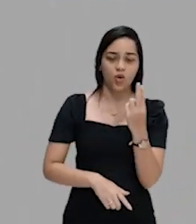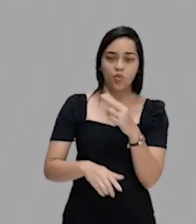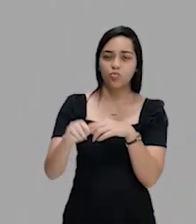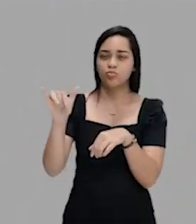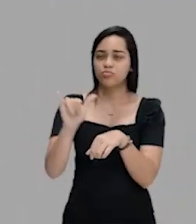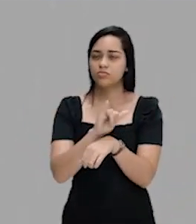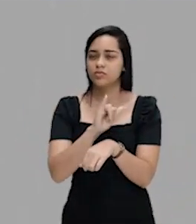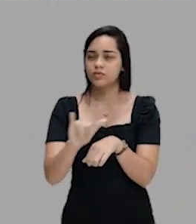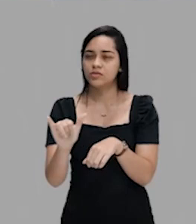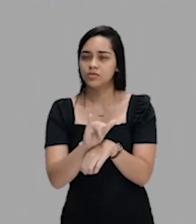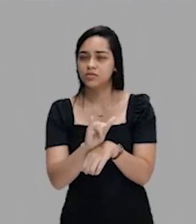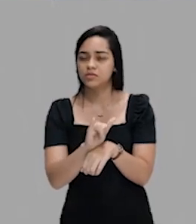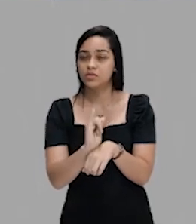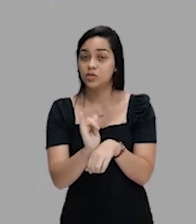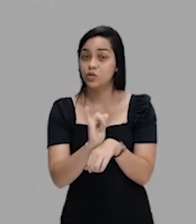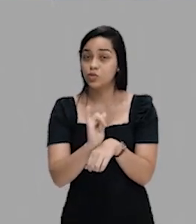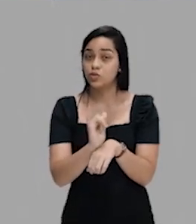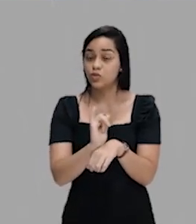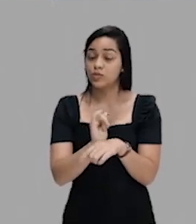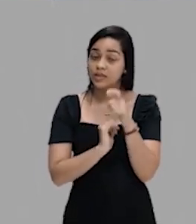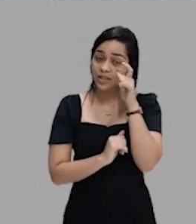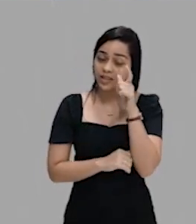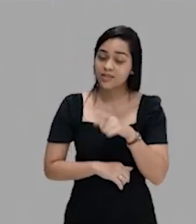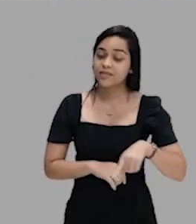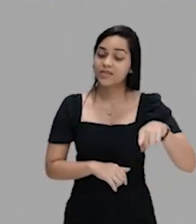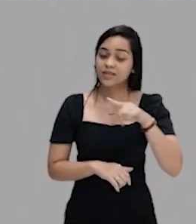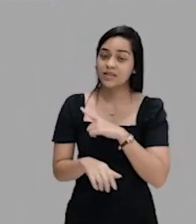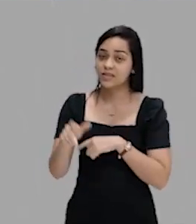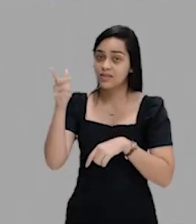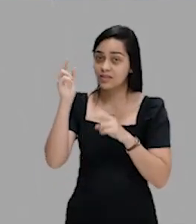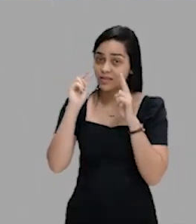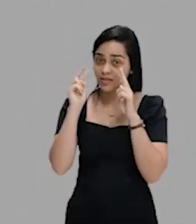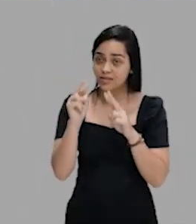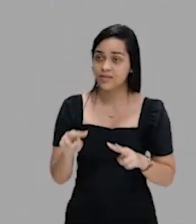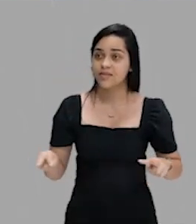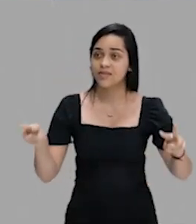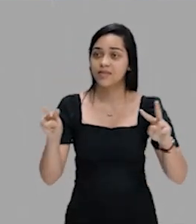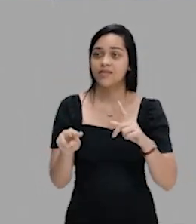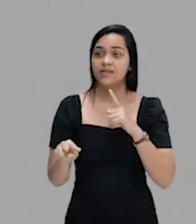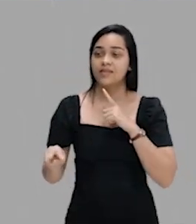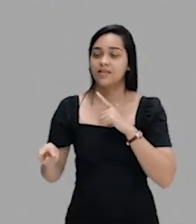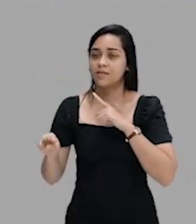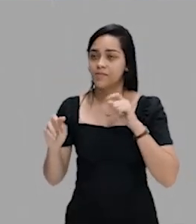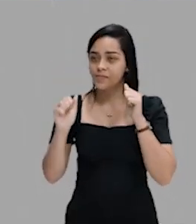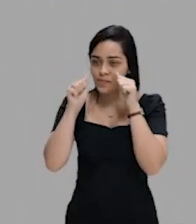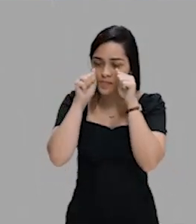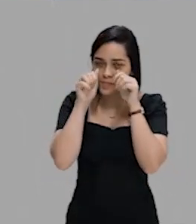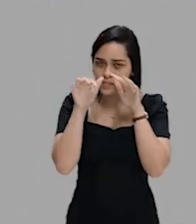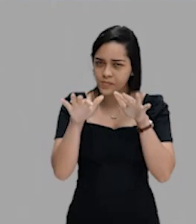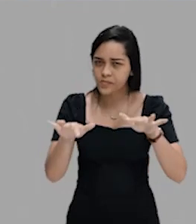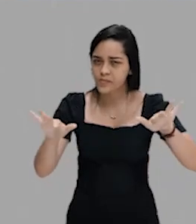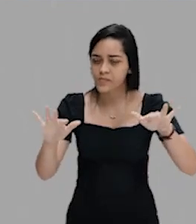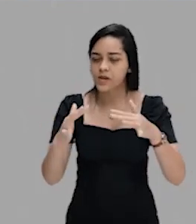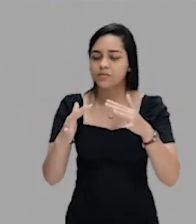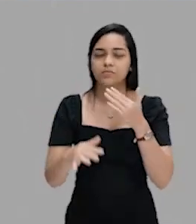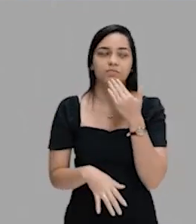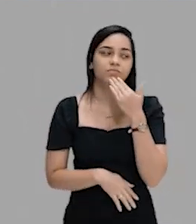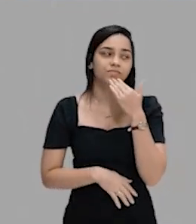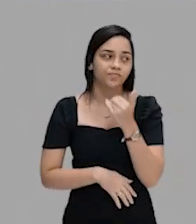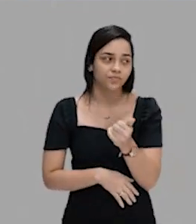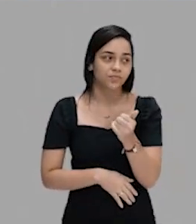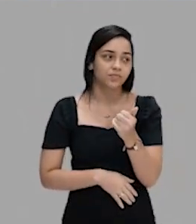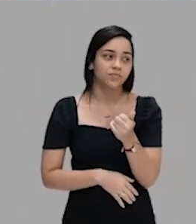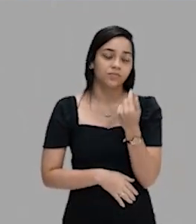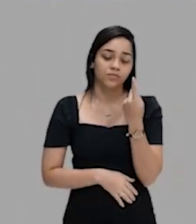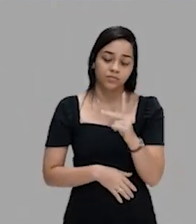Gonçalves Dias não interessa interessa é que vocês estão aí nos dando essa audiência e melhorando ainda